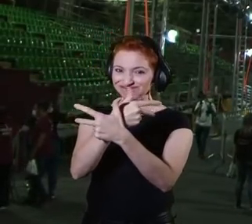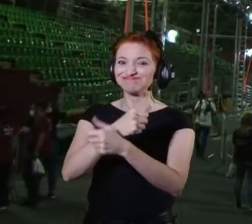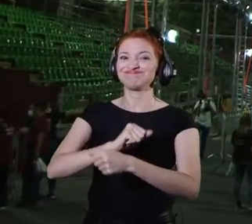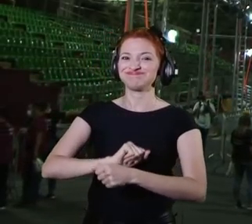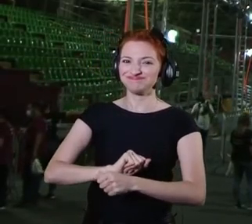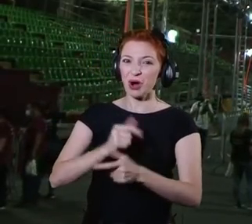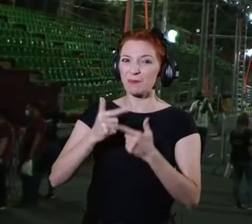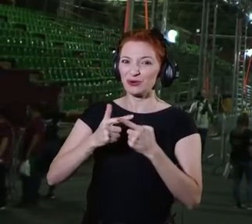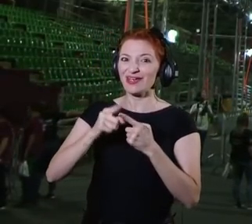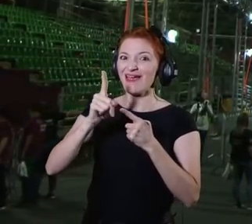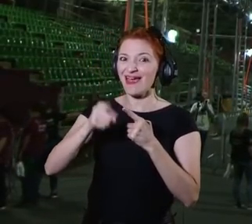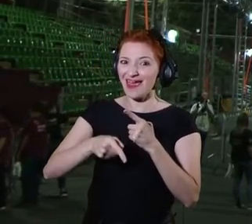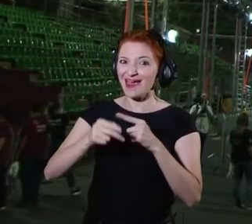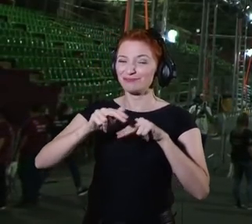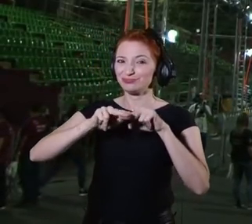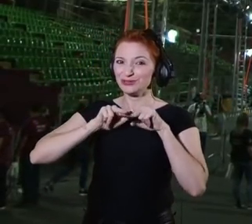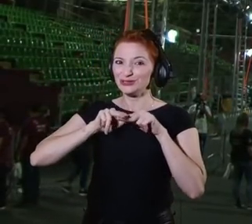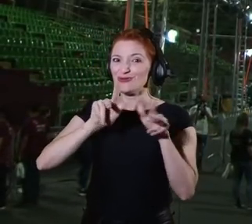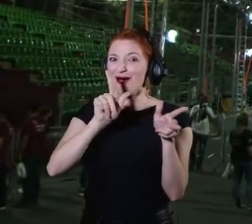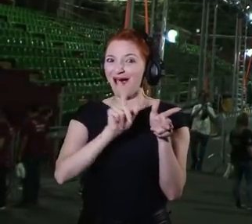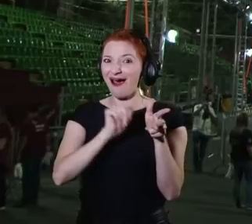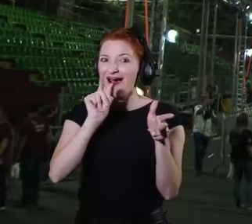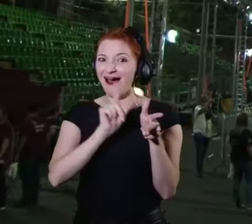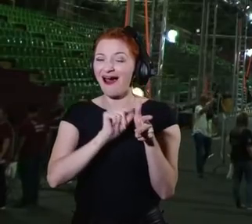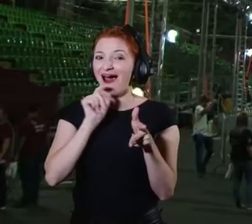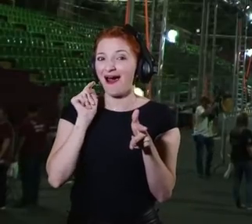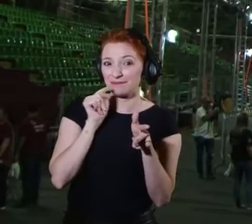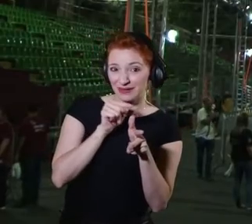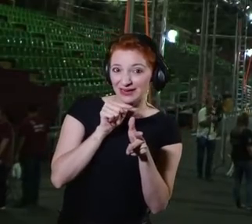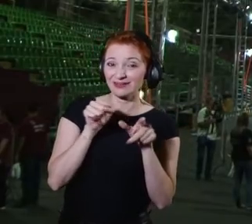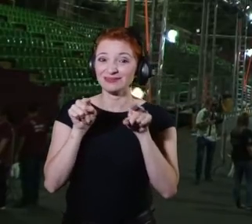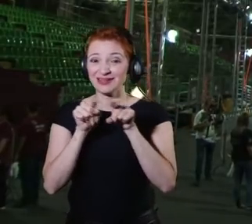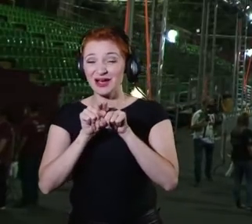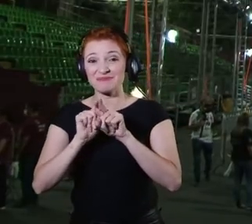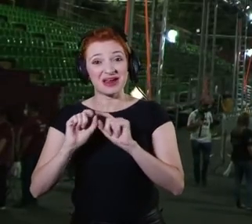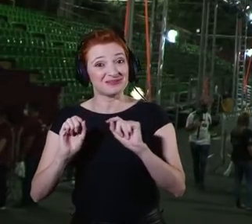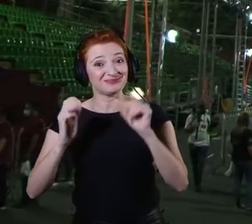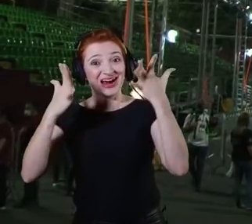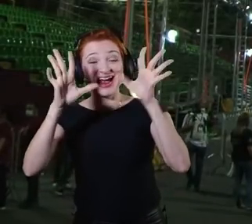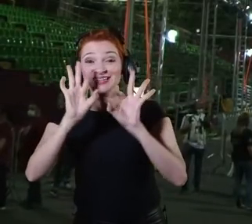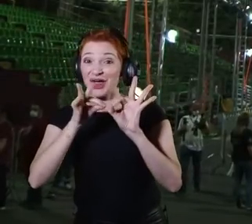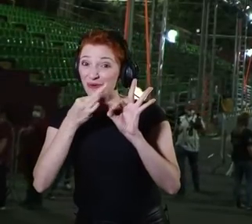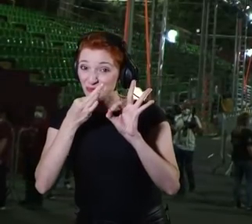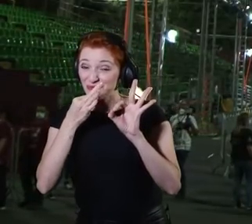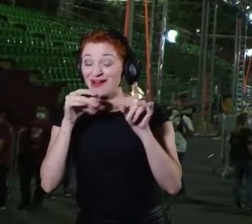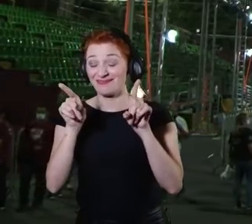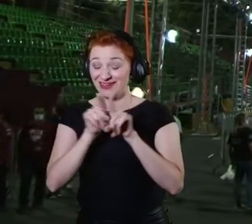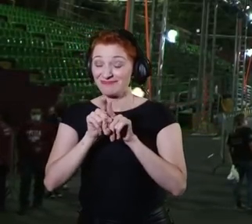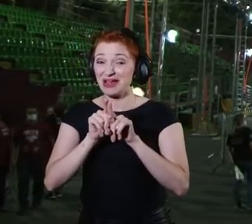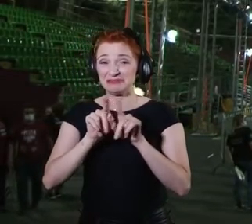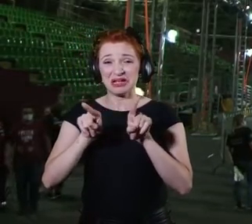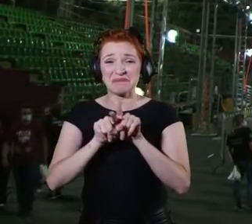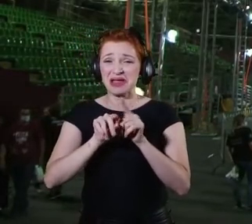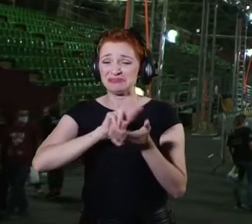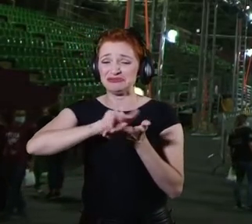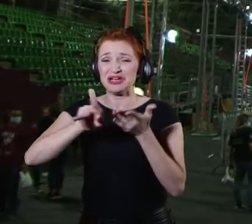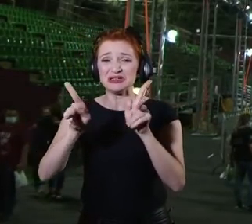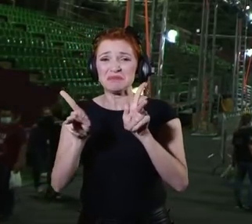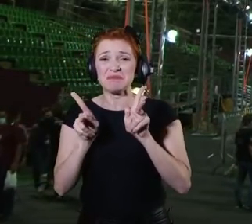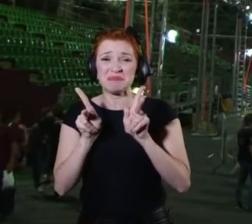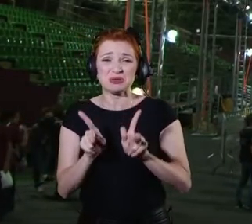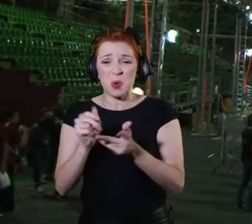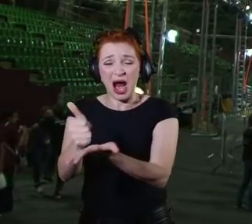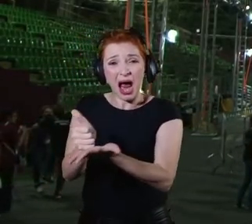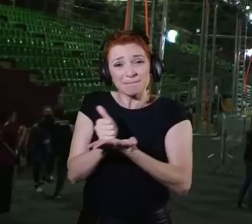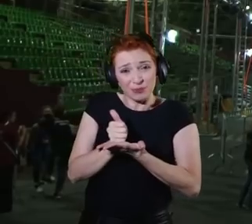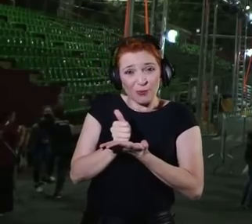por causa do entendimento da Xplay TV e da própria Festa Nacional da Uva e dos tantos apoiadores que estão com a gente, que